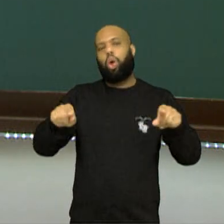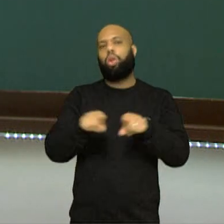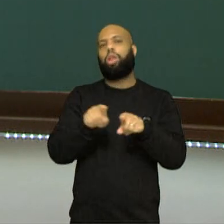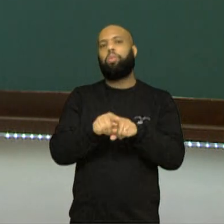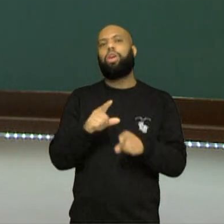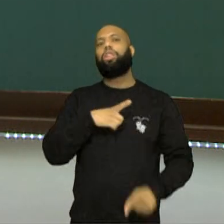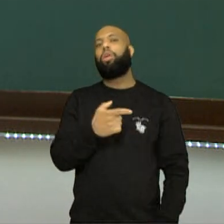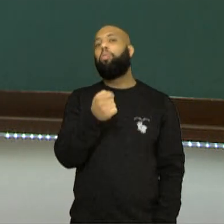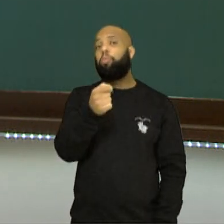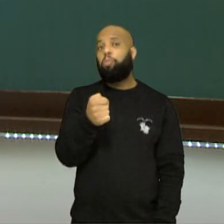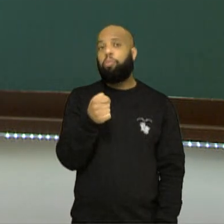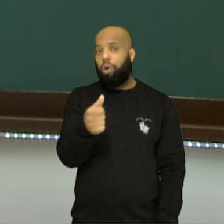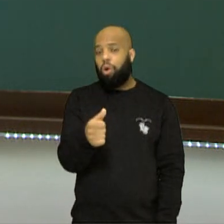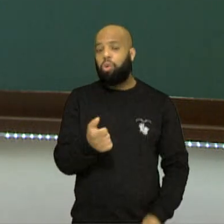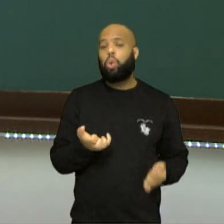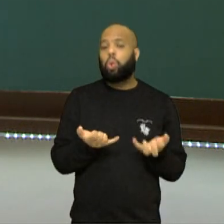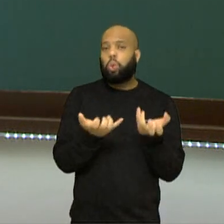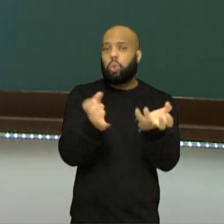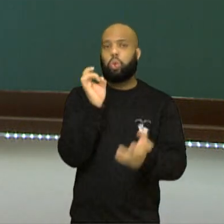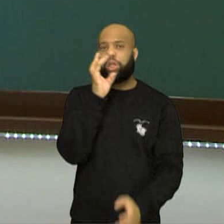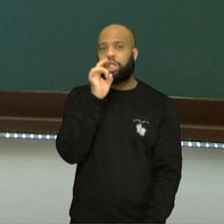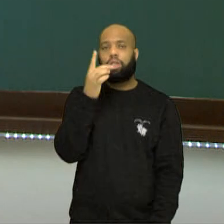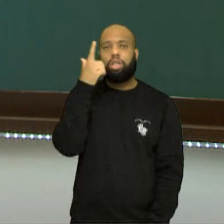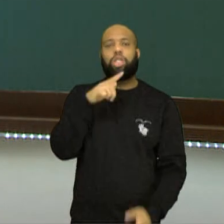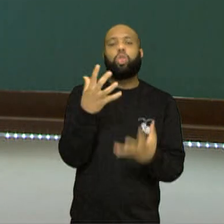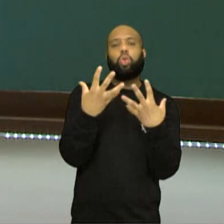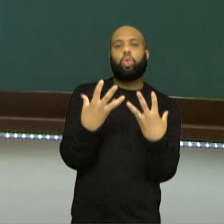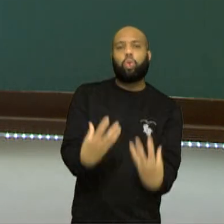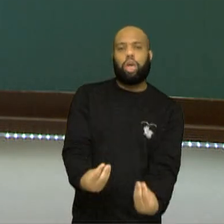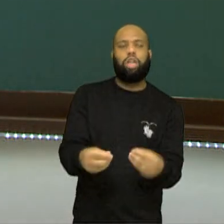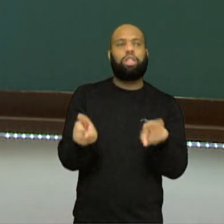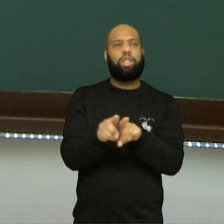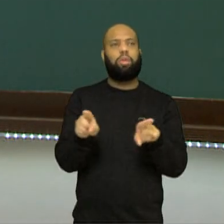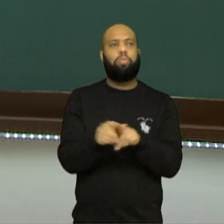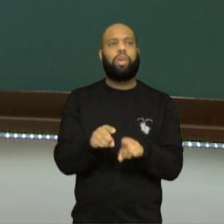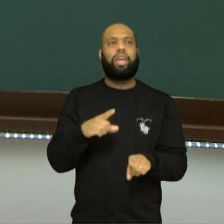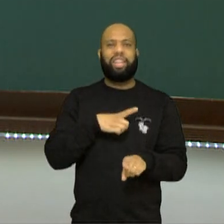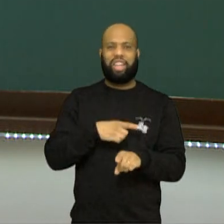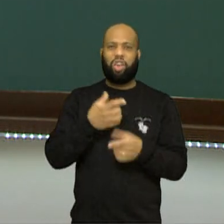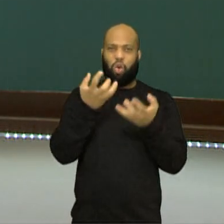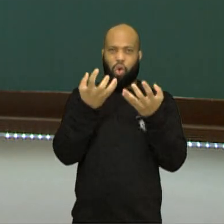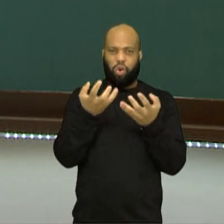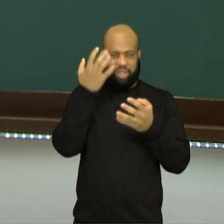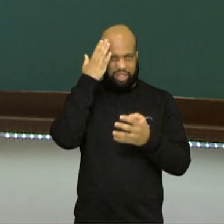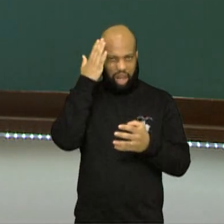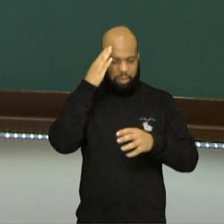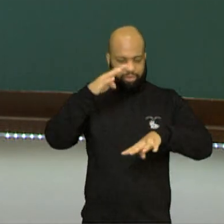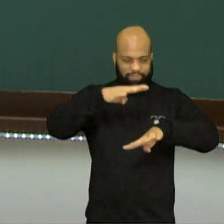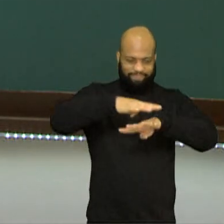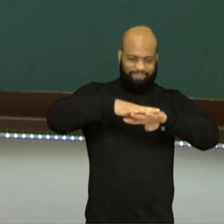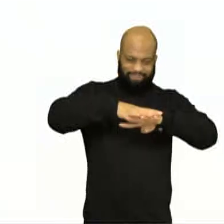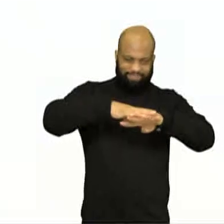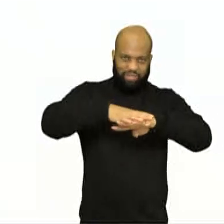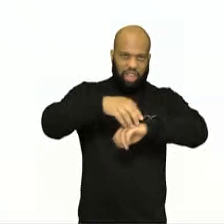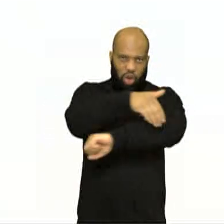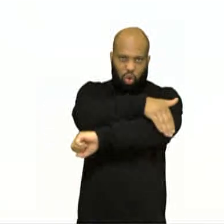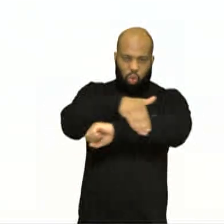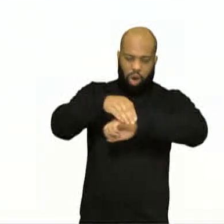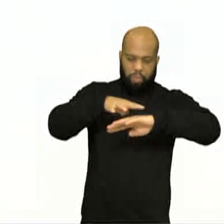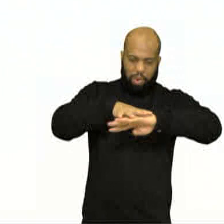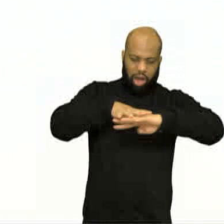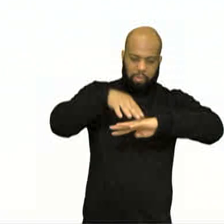grama e ter essa absorção. Limpeza dos bueiros, então evitando que acumule lixo sobre